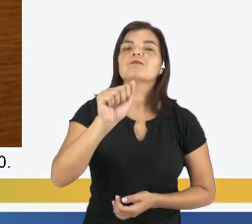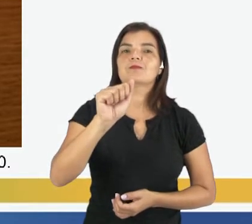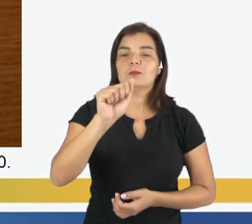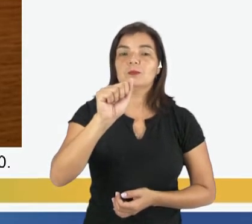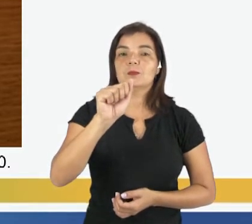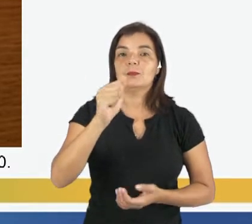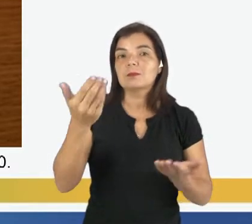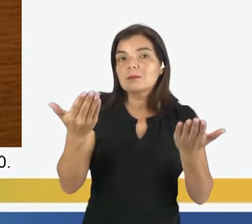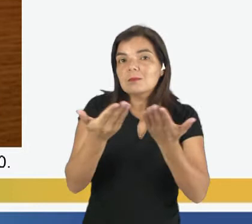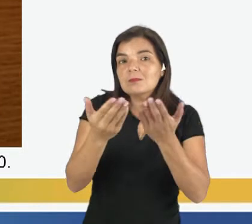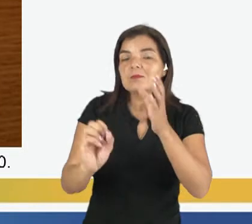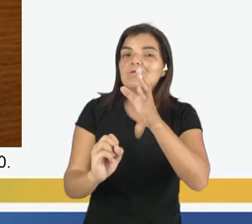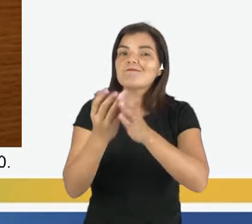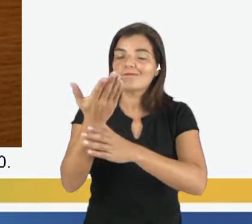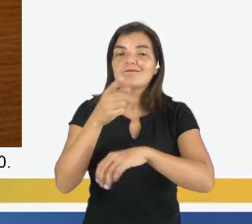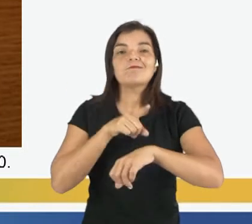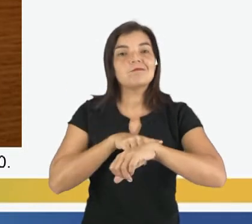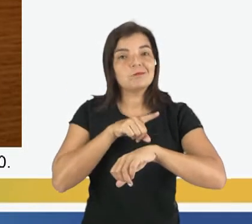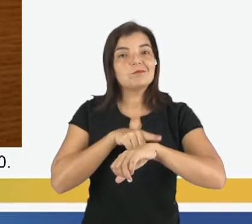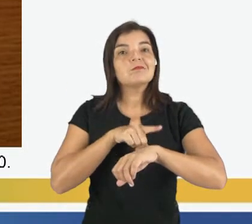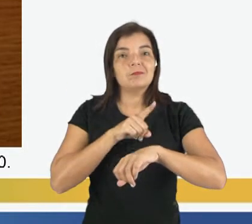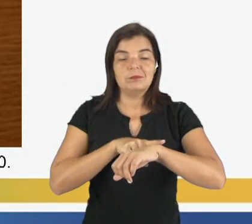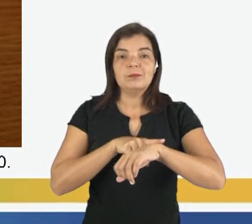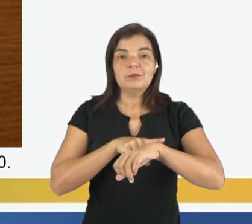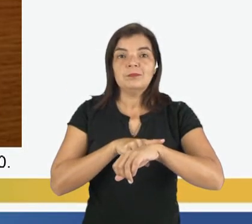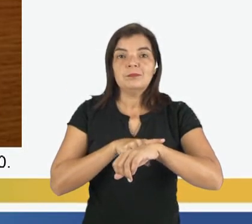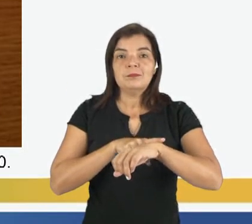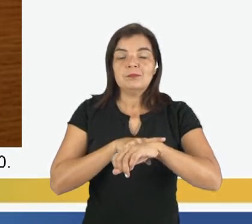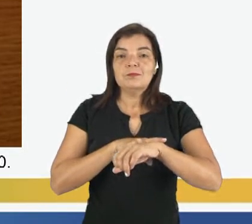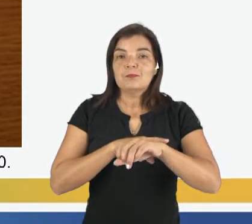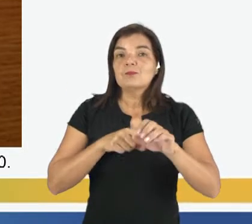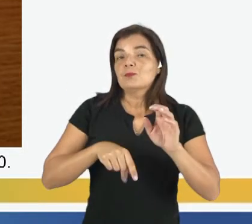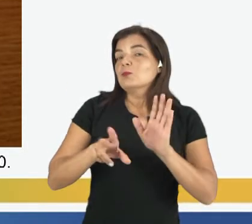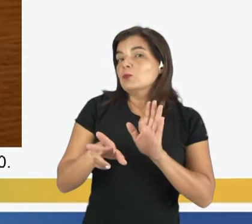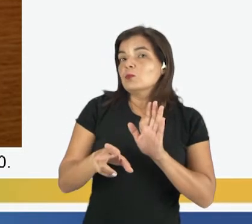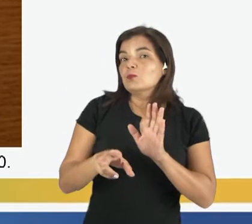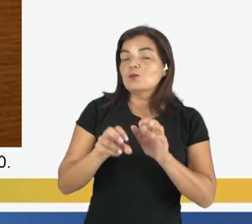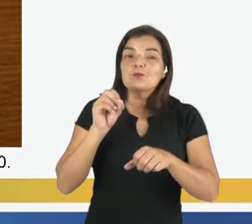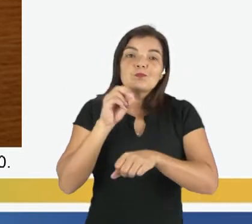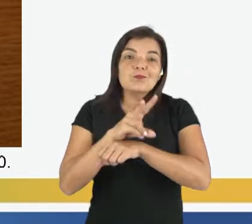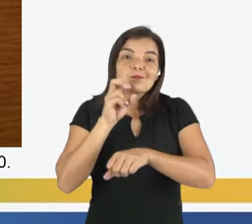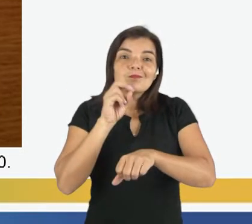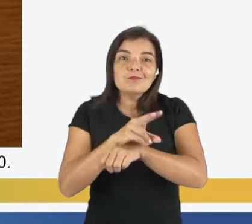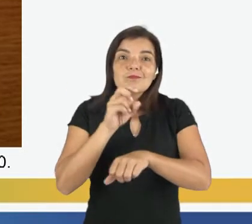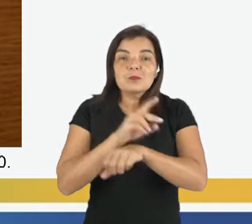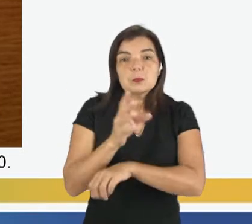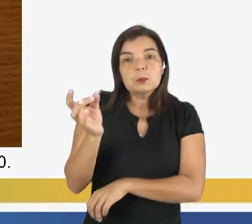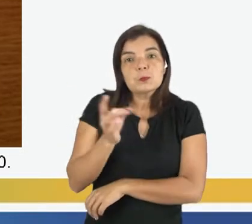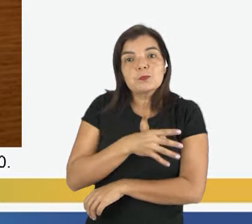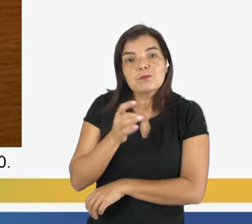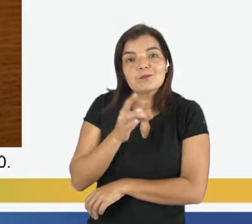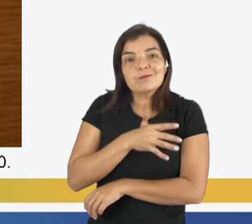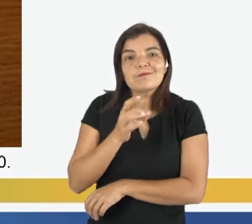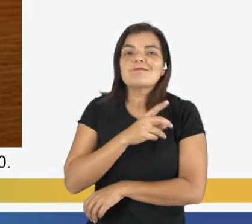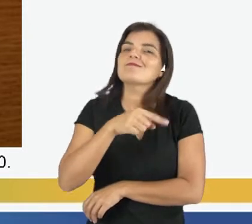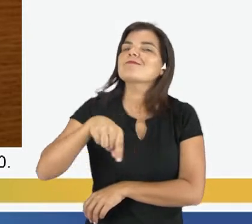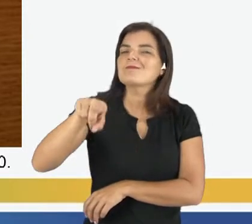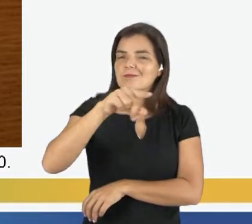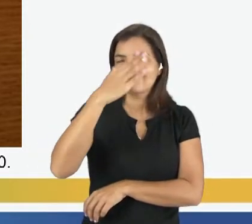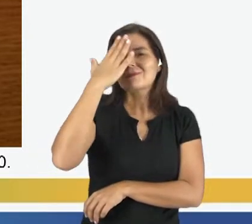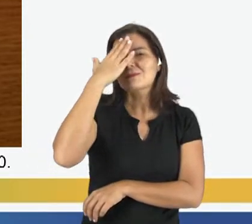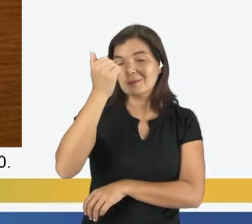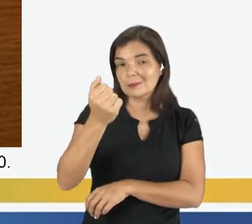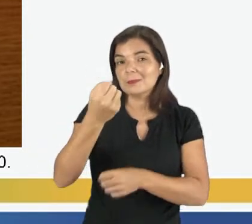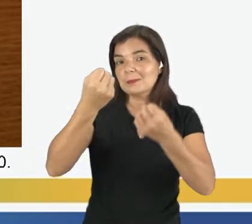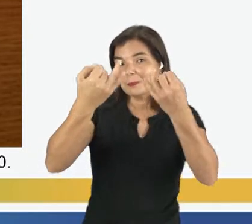o que está acontecendo no momento, a Veja trazendo uma reportagem sobre o vírus do medo, que vocês sabem que